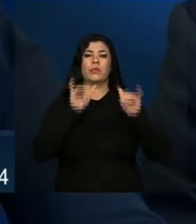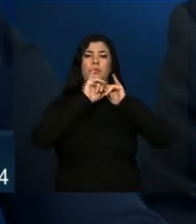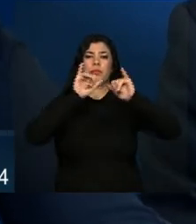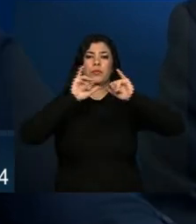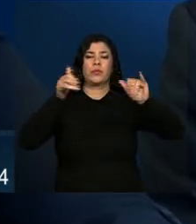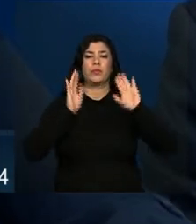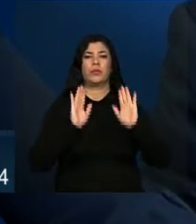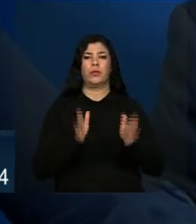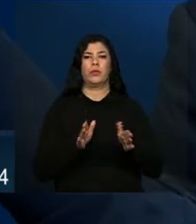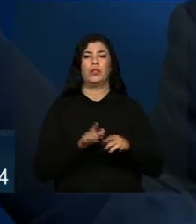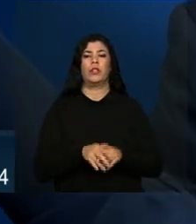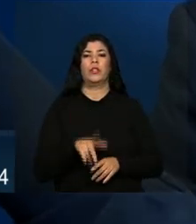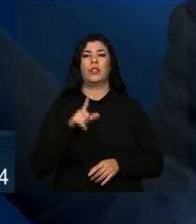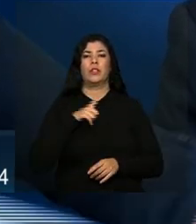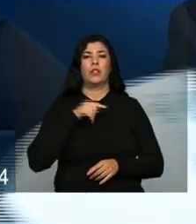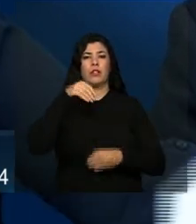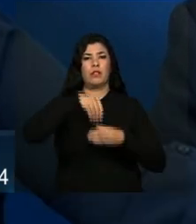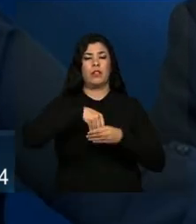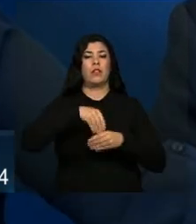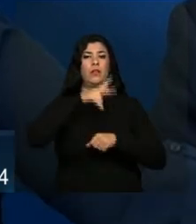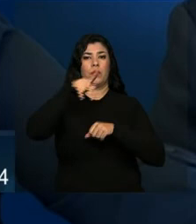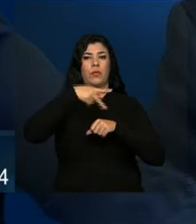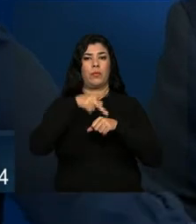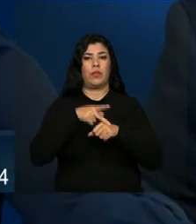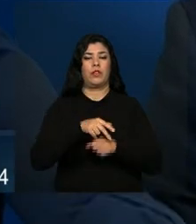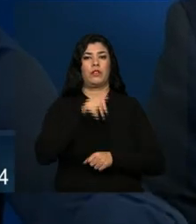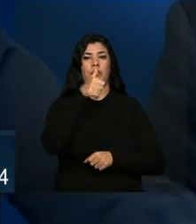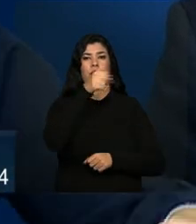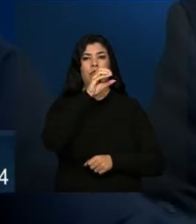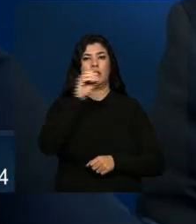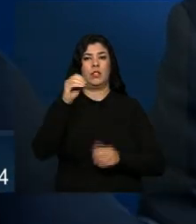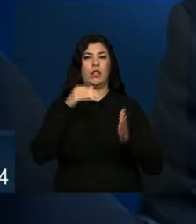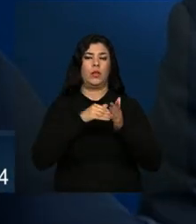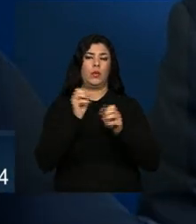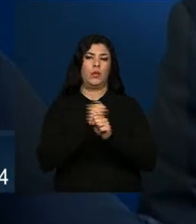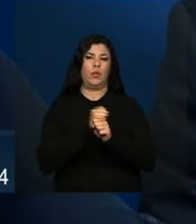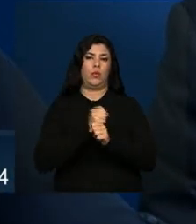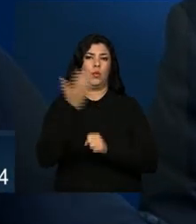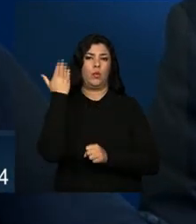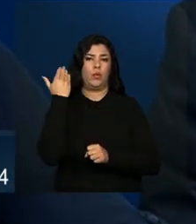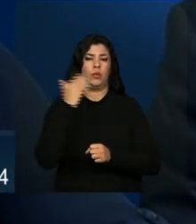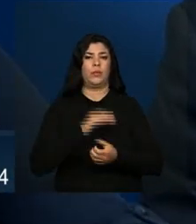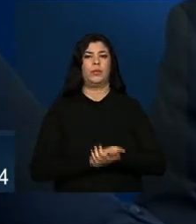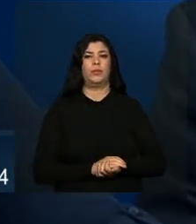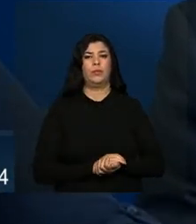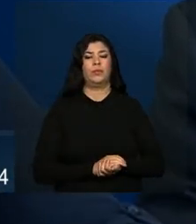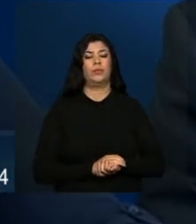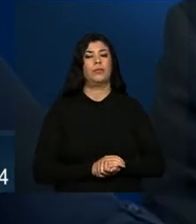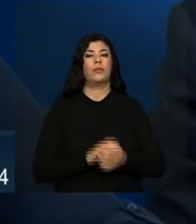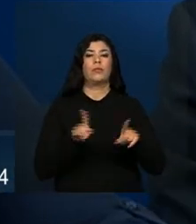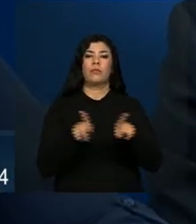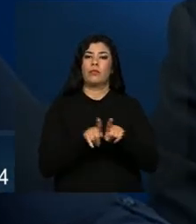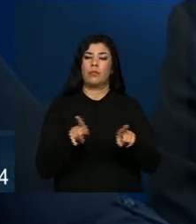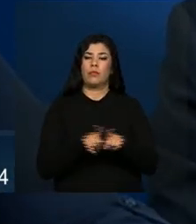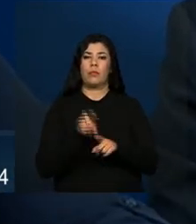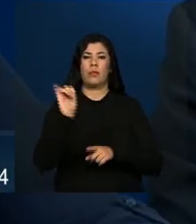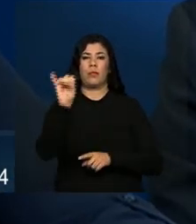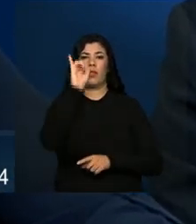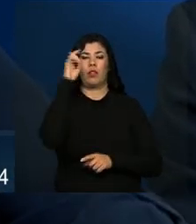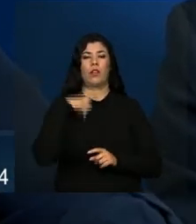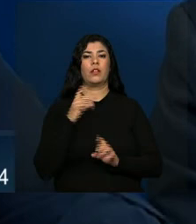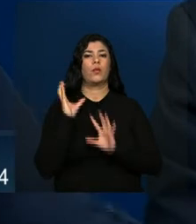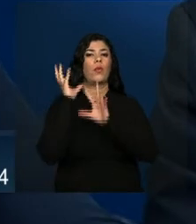no caso foram sem ao todo no último ano e claro também